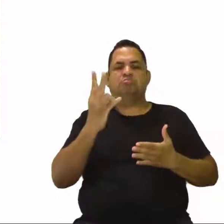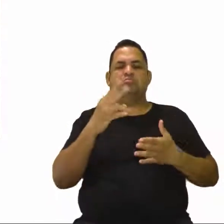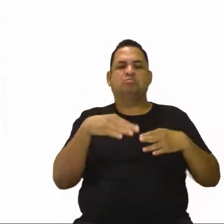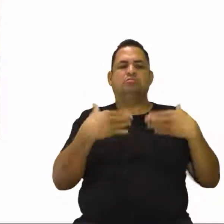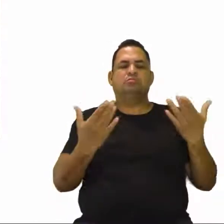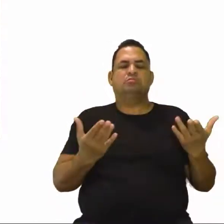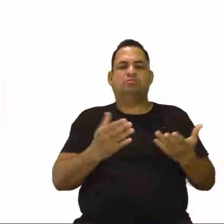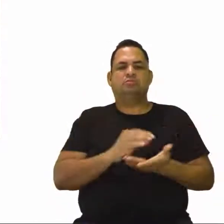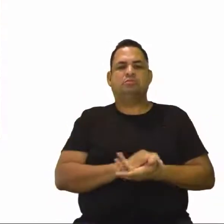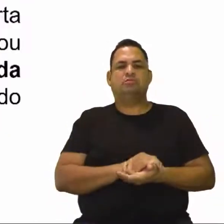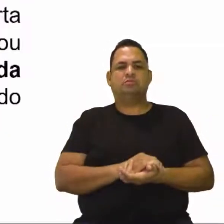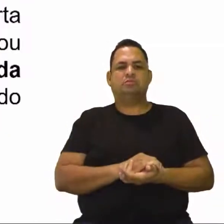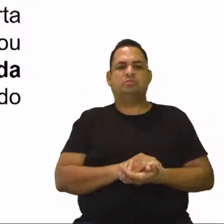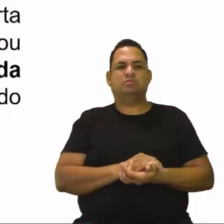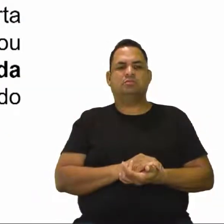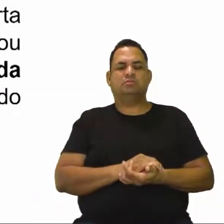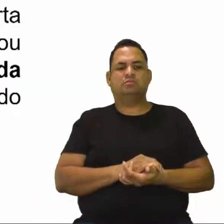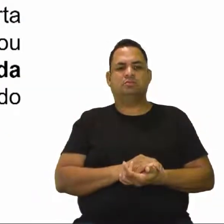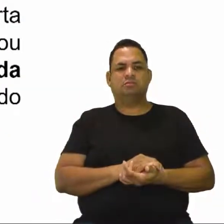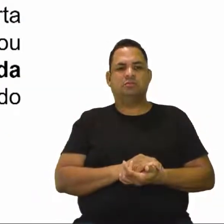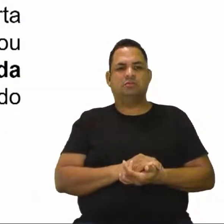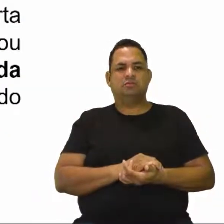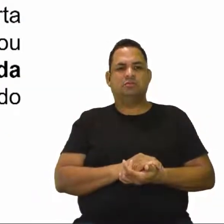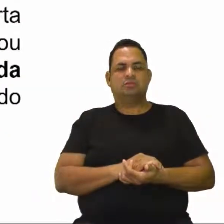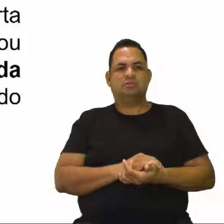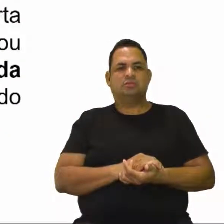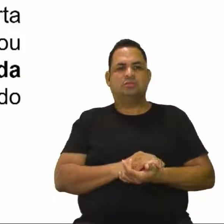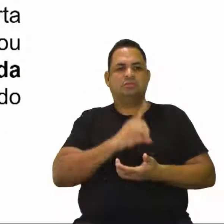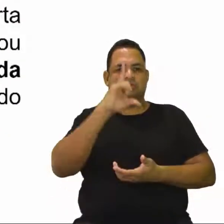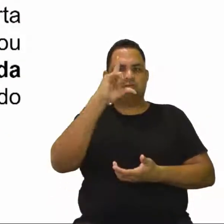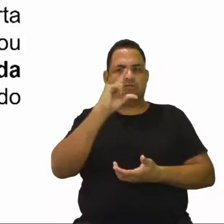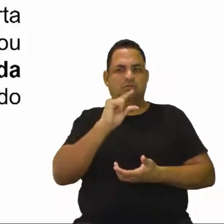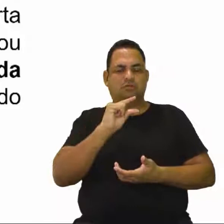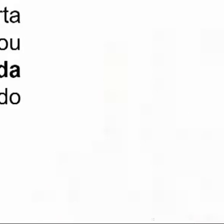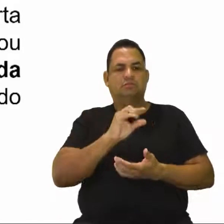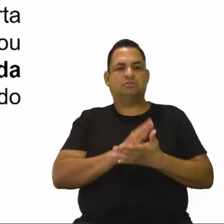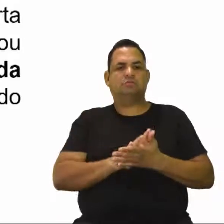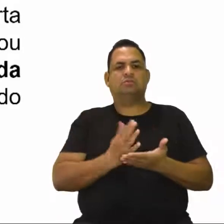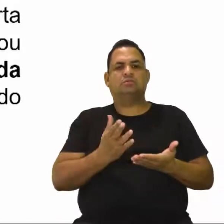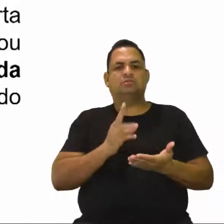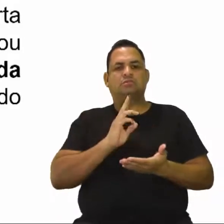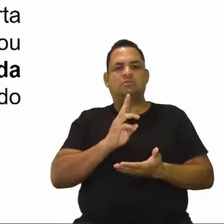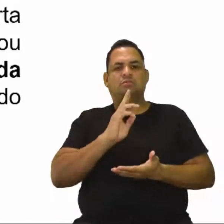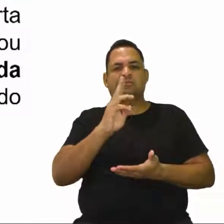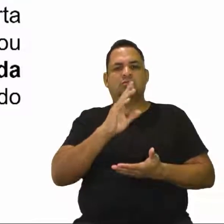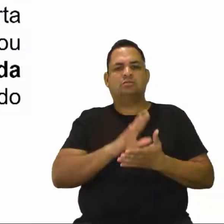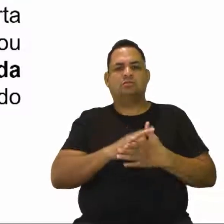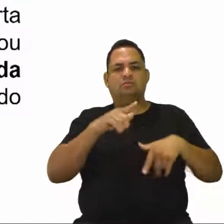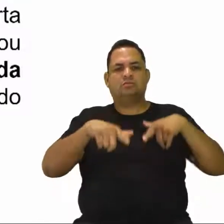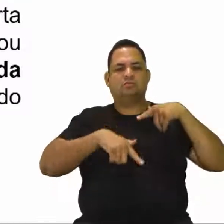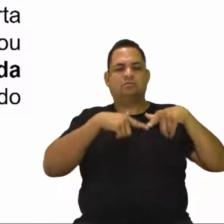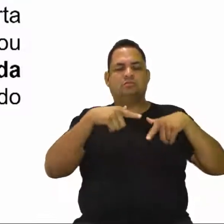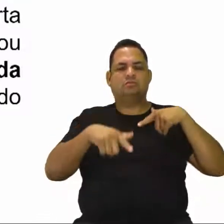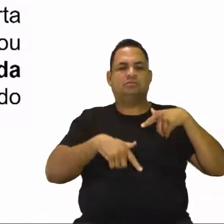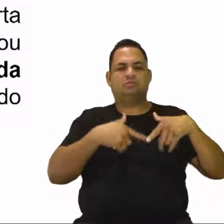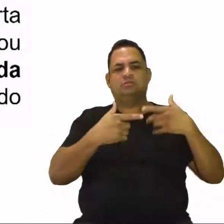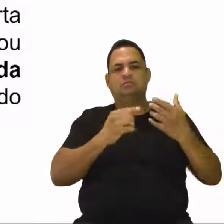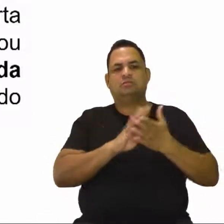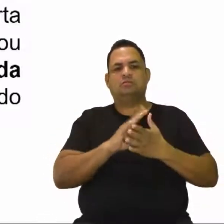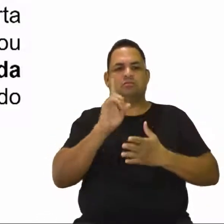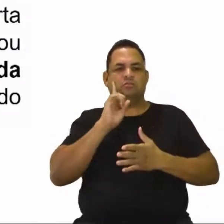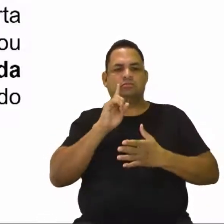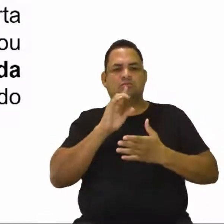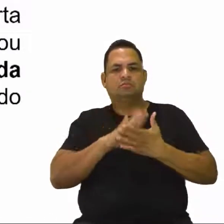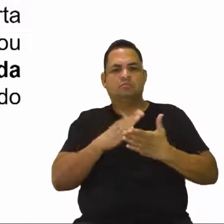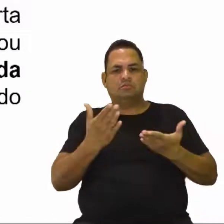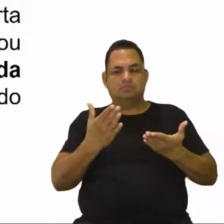depois voltou a ganhar, melhor ainda. A redução constante da atividade econômica dos Estados